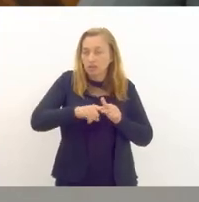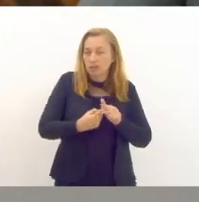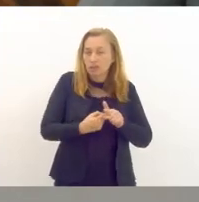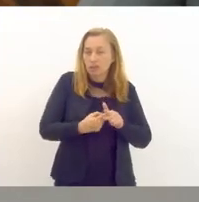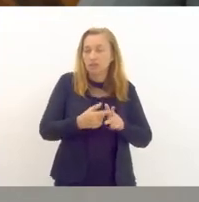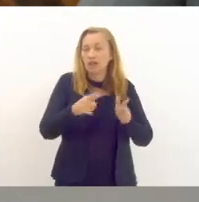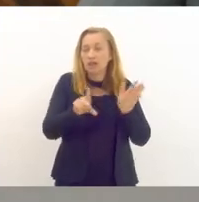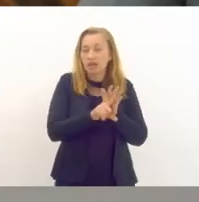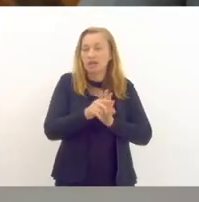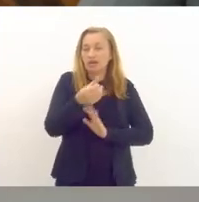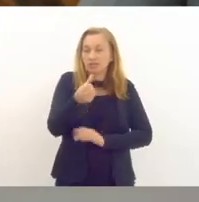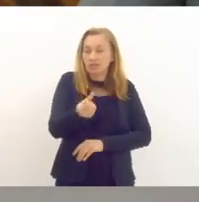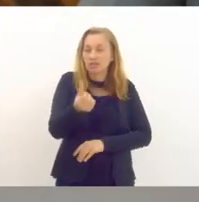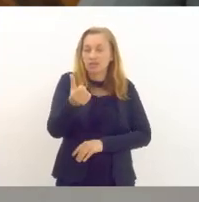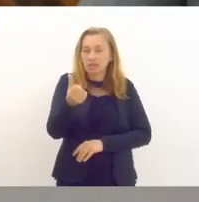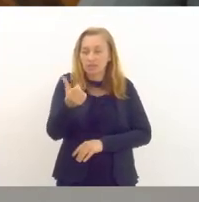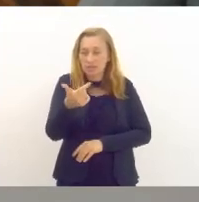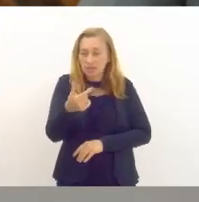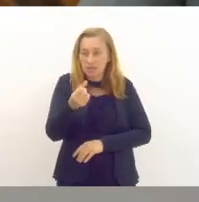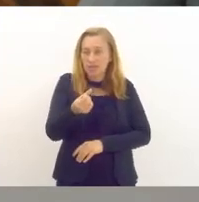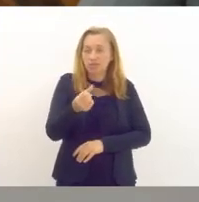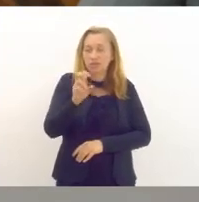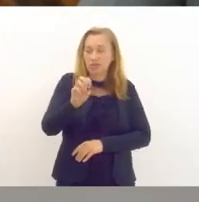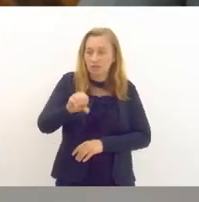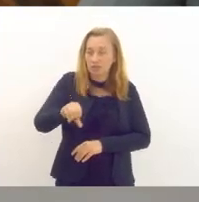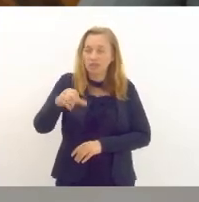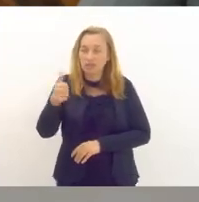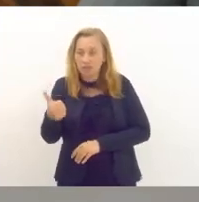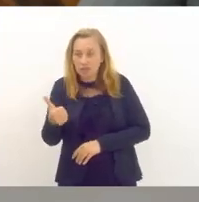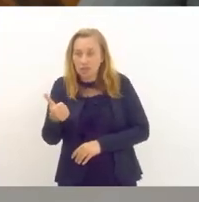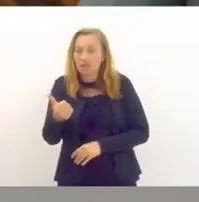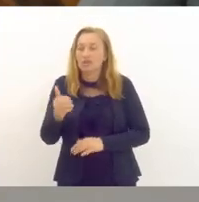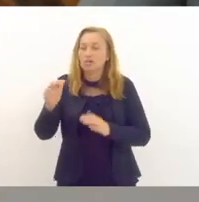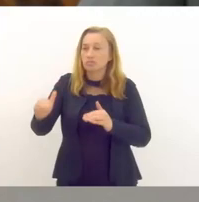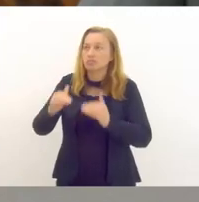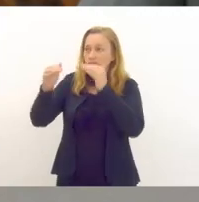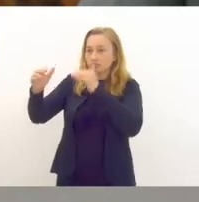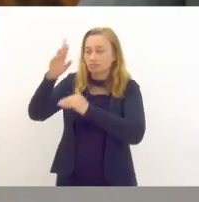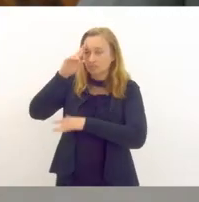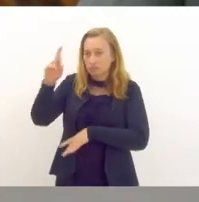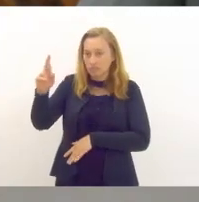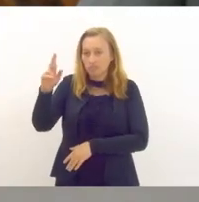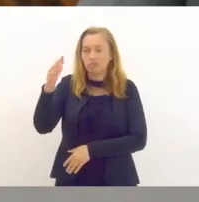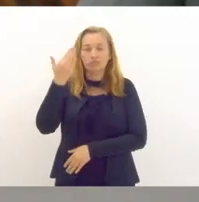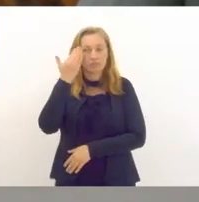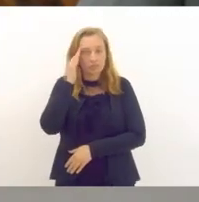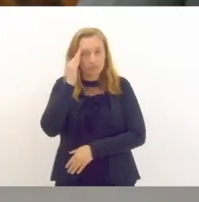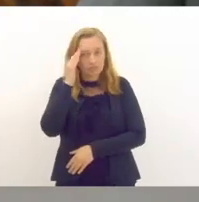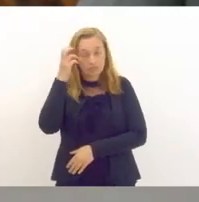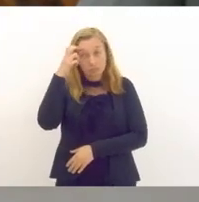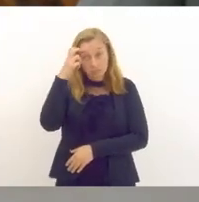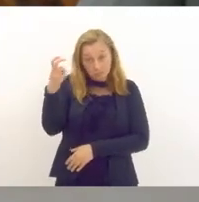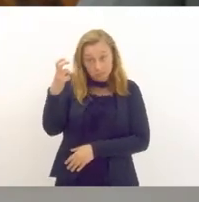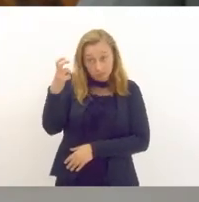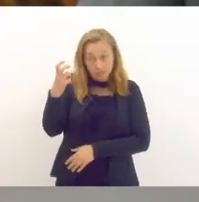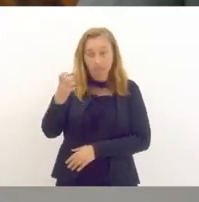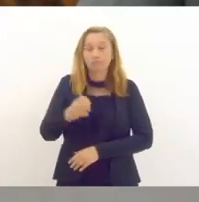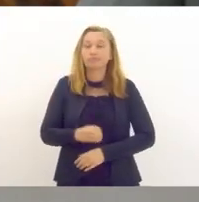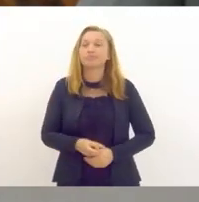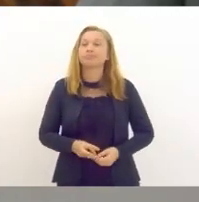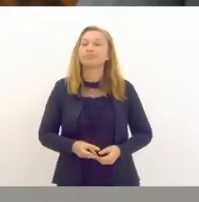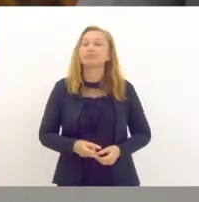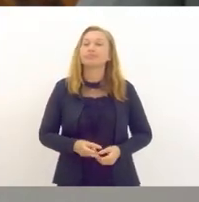2657 de 96 vossa excelência sabiamente eu tô dizendo sabiamente